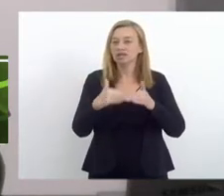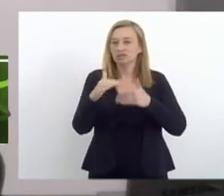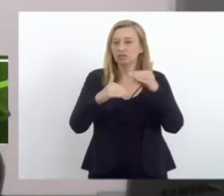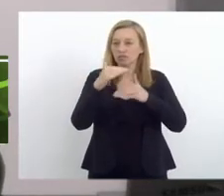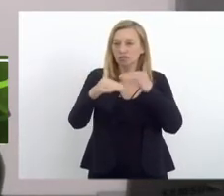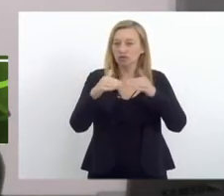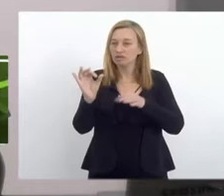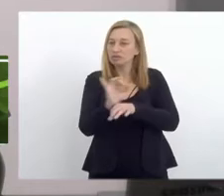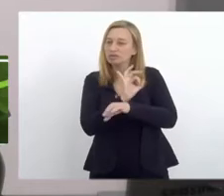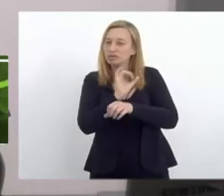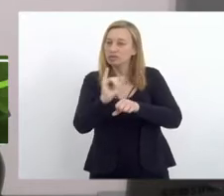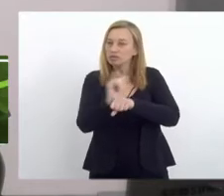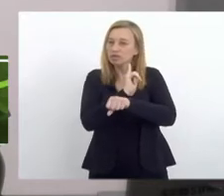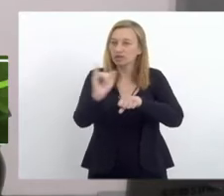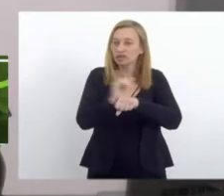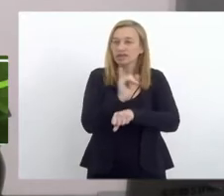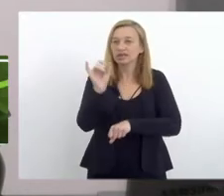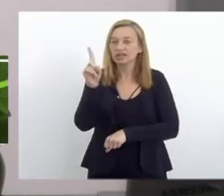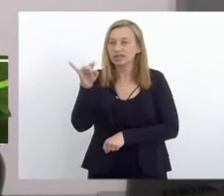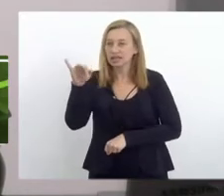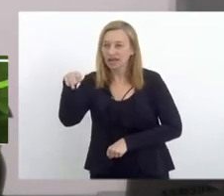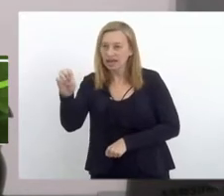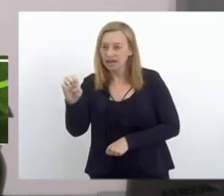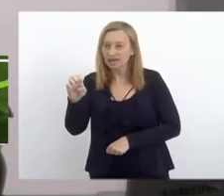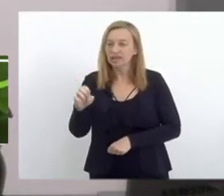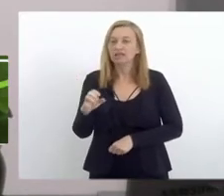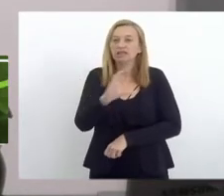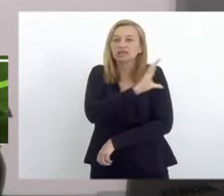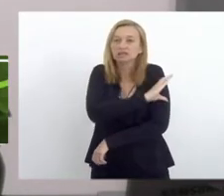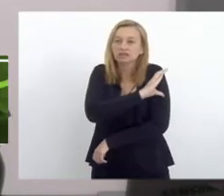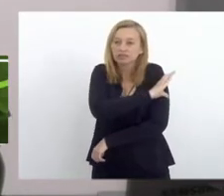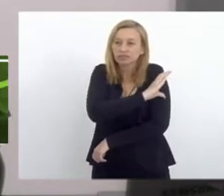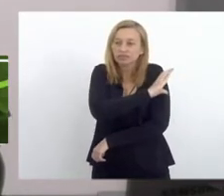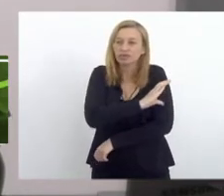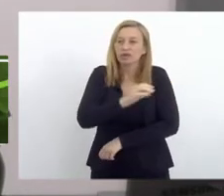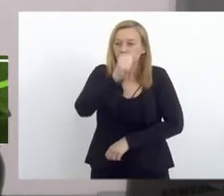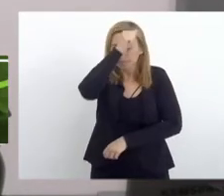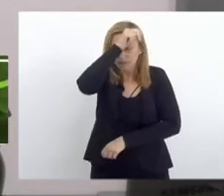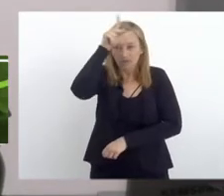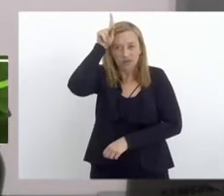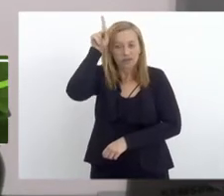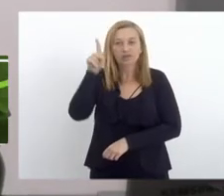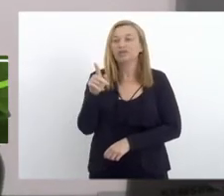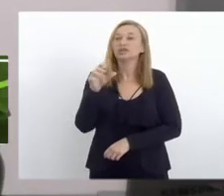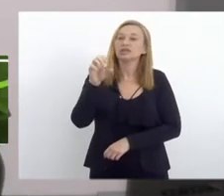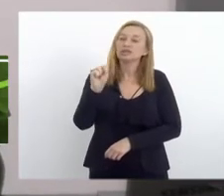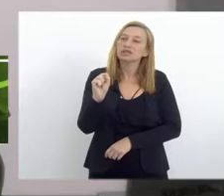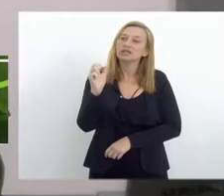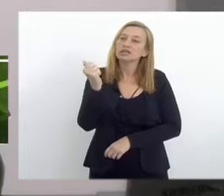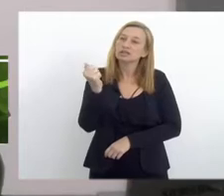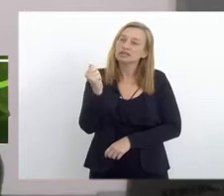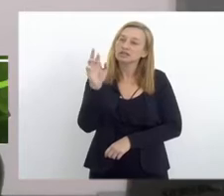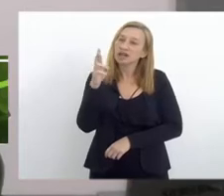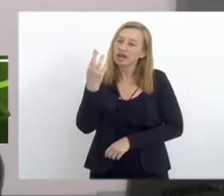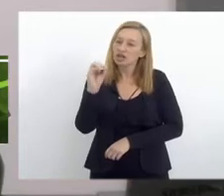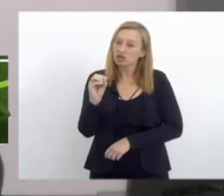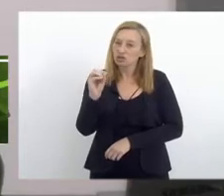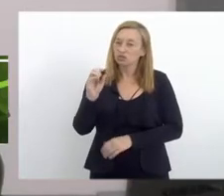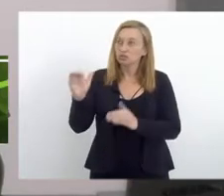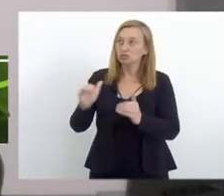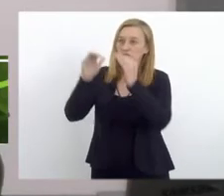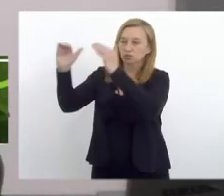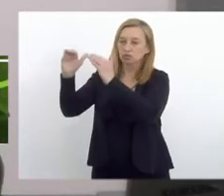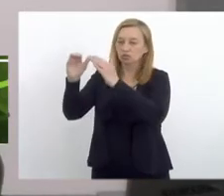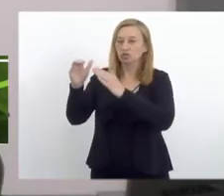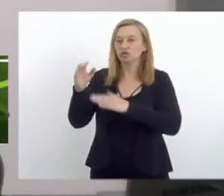Daniele Garcia Gomes. Campos do Goitacazes, Prefeitura, Sérgio Cunha, subchefe de